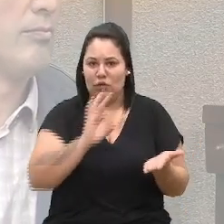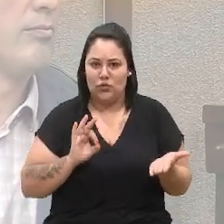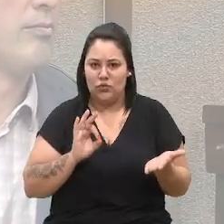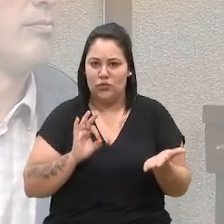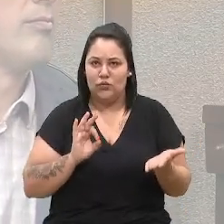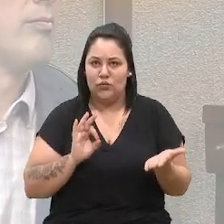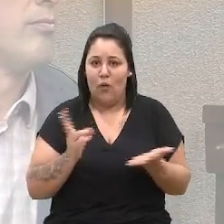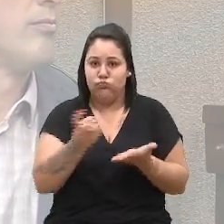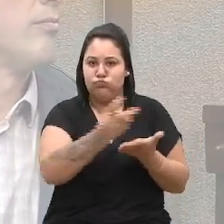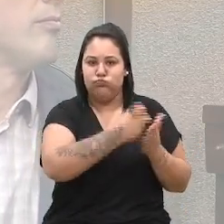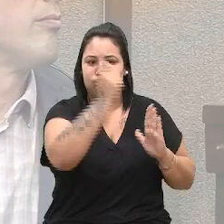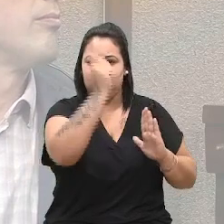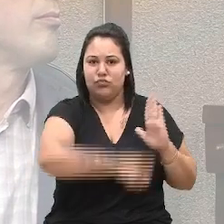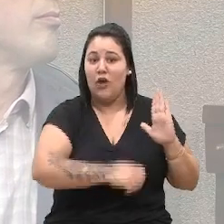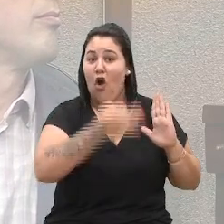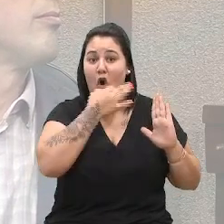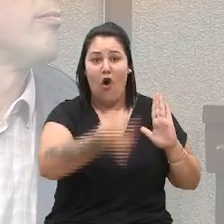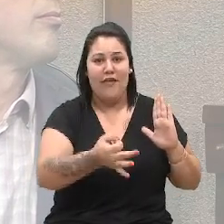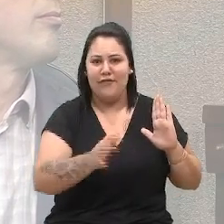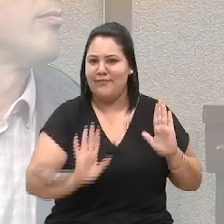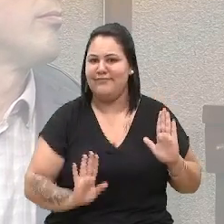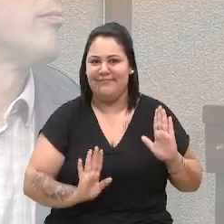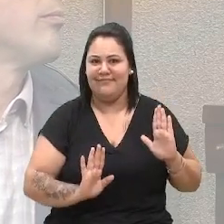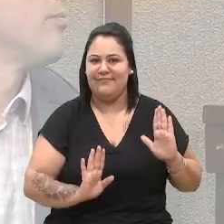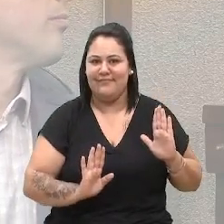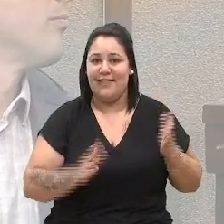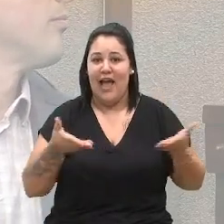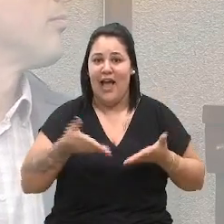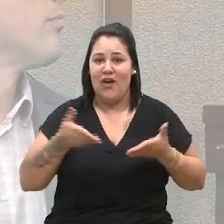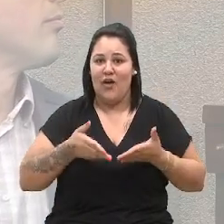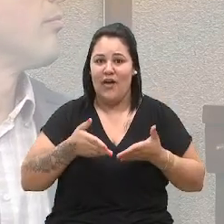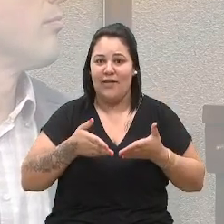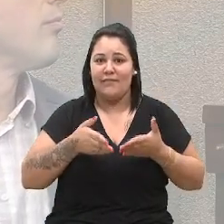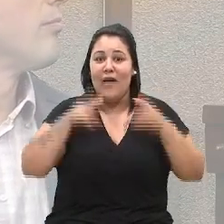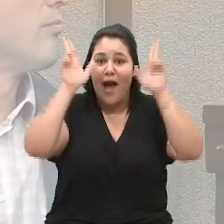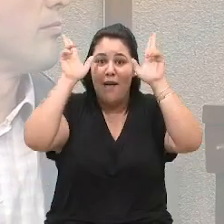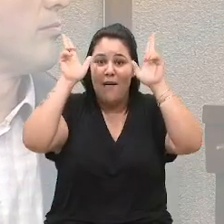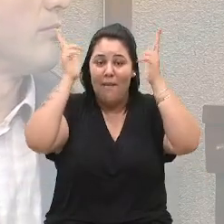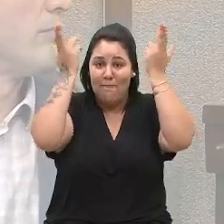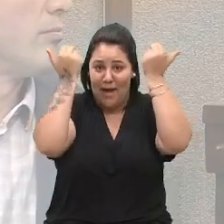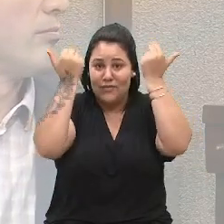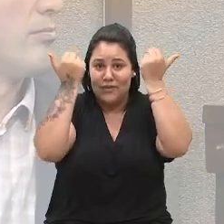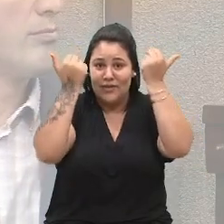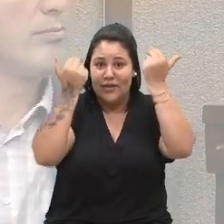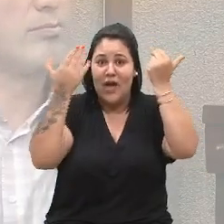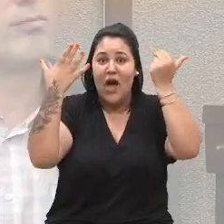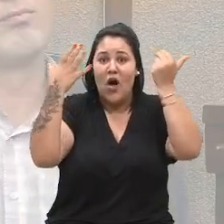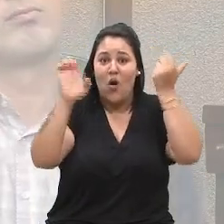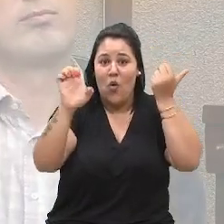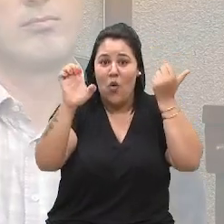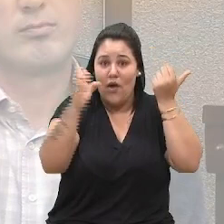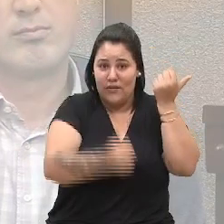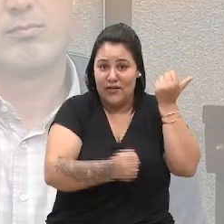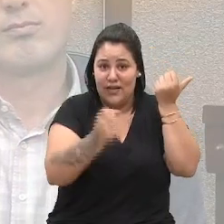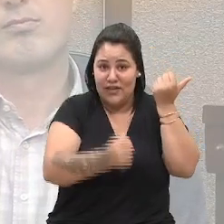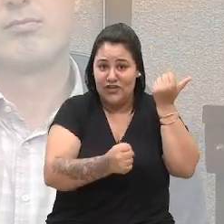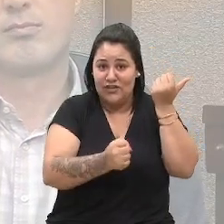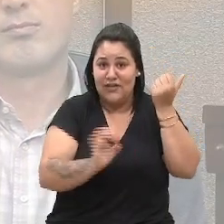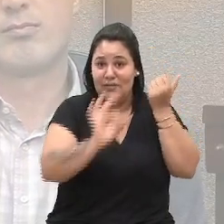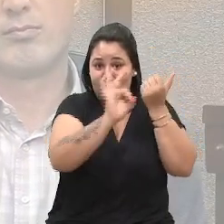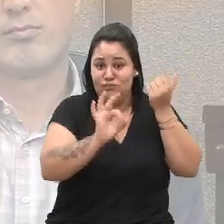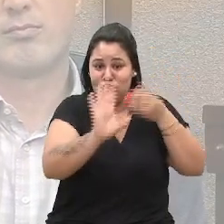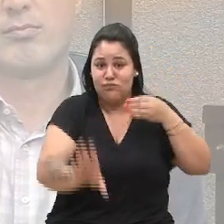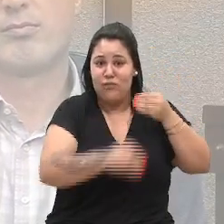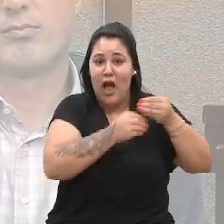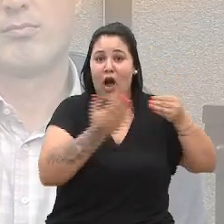tributária terrível. Agora, a partir da Páscoa, o governo Leite vai voltar a taxar alimentos. Então, o